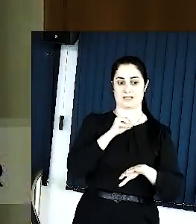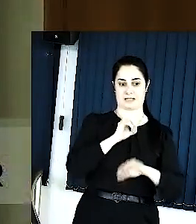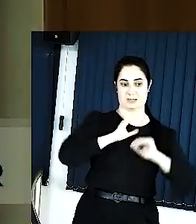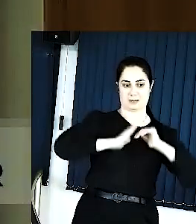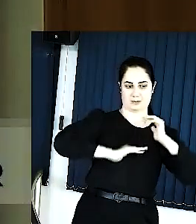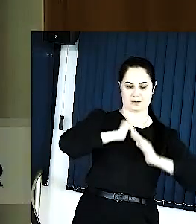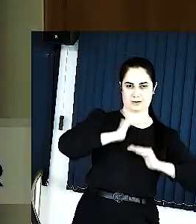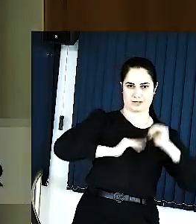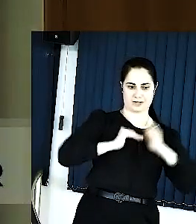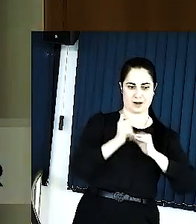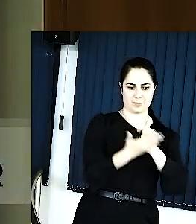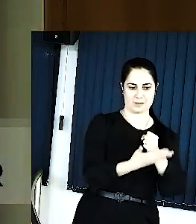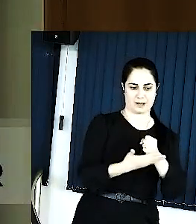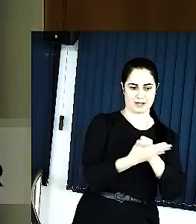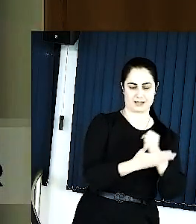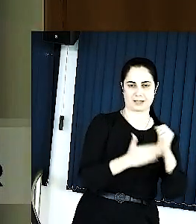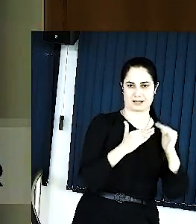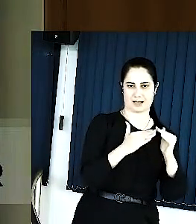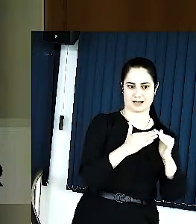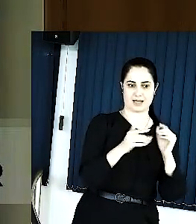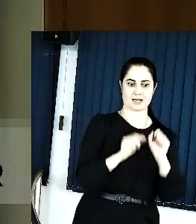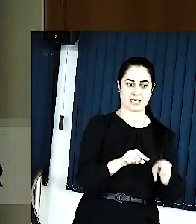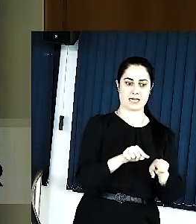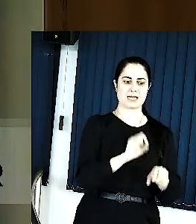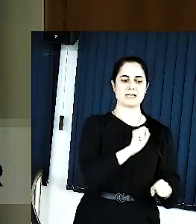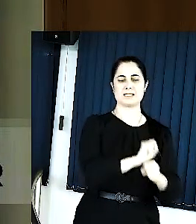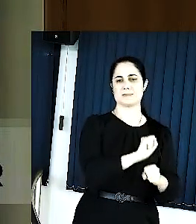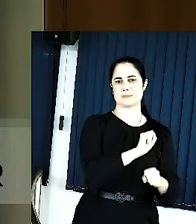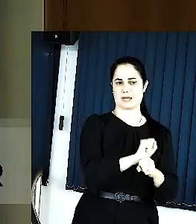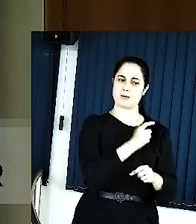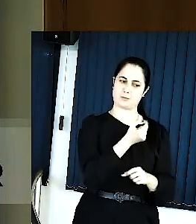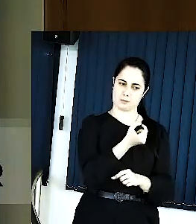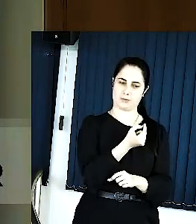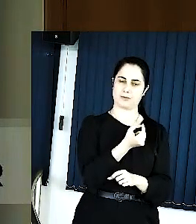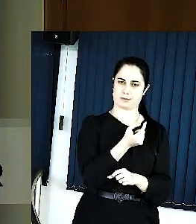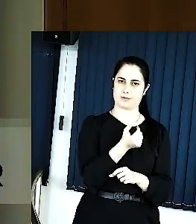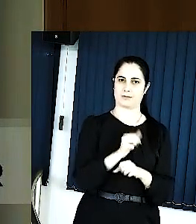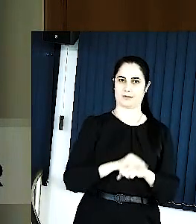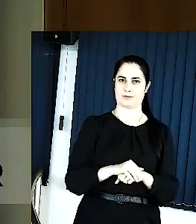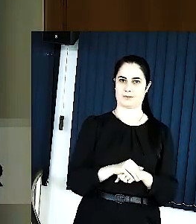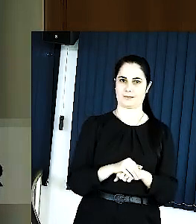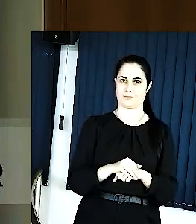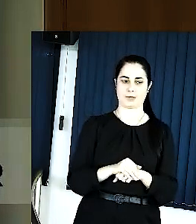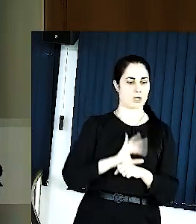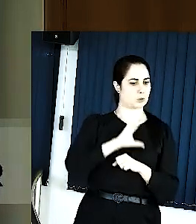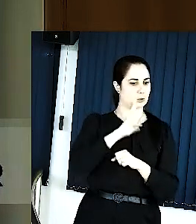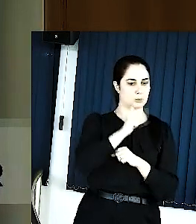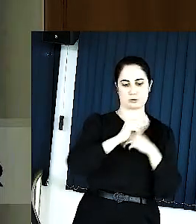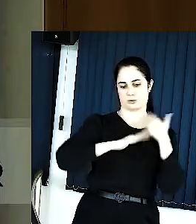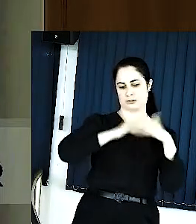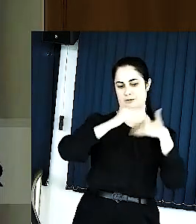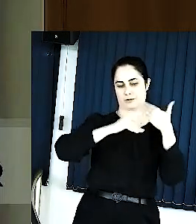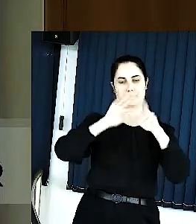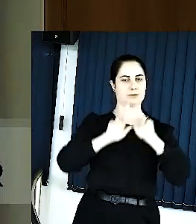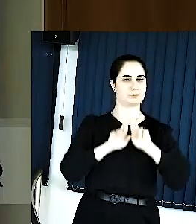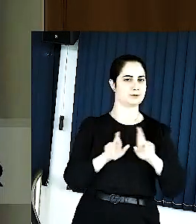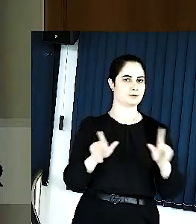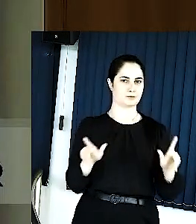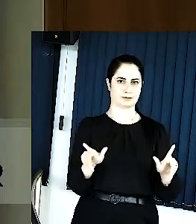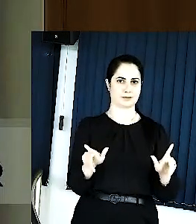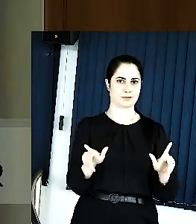profissional lá na unidade básica de saúde que fala assim, espera mais um pouquinho. Todo mundo desenvolve de forma